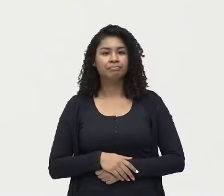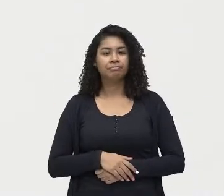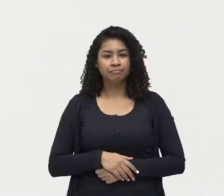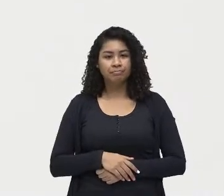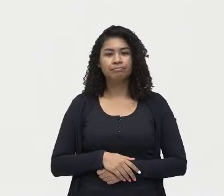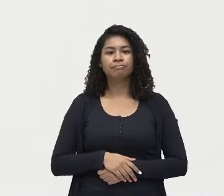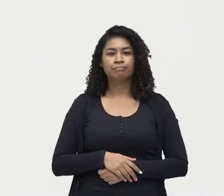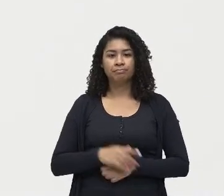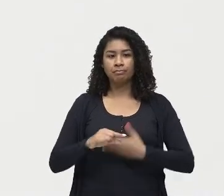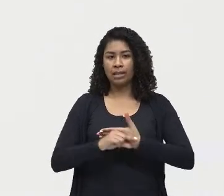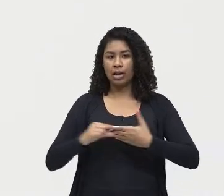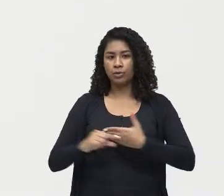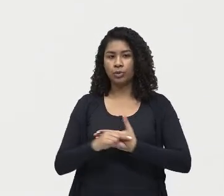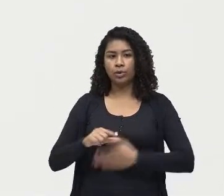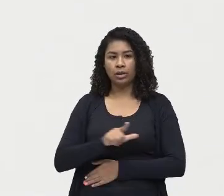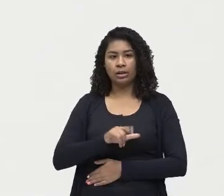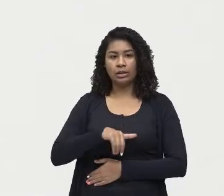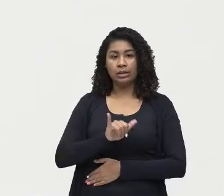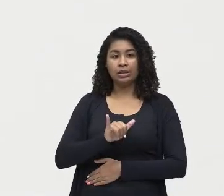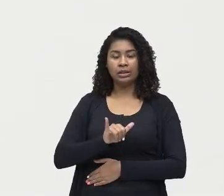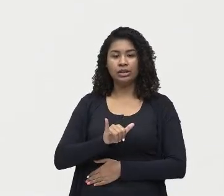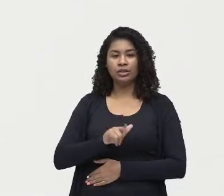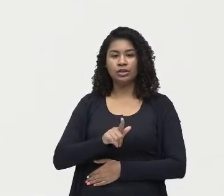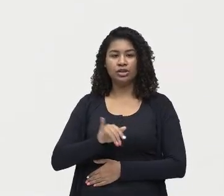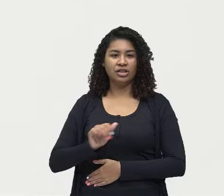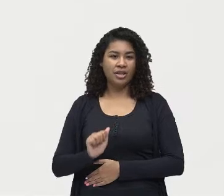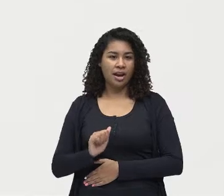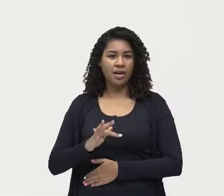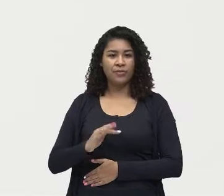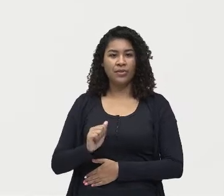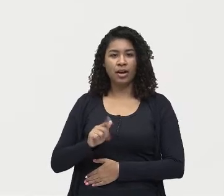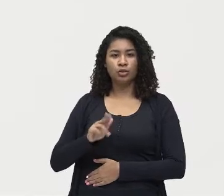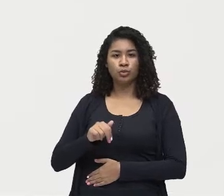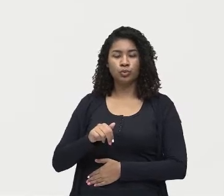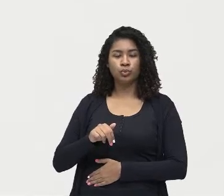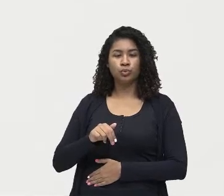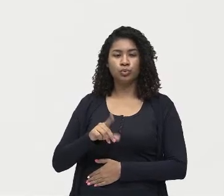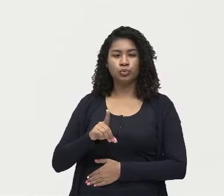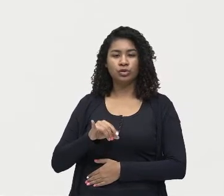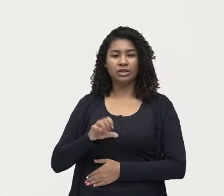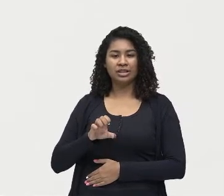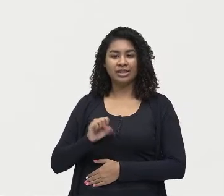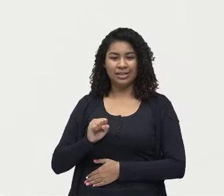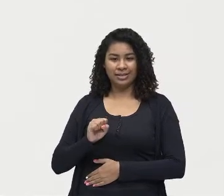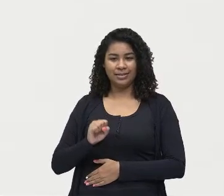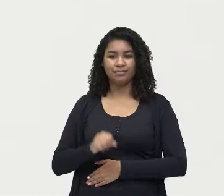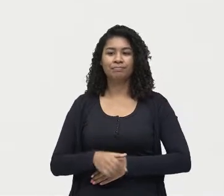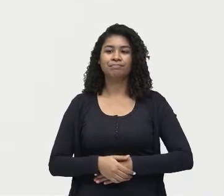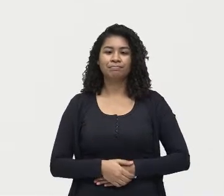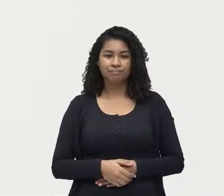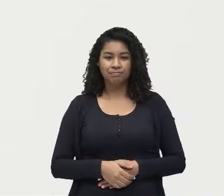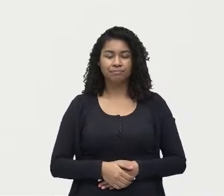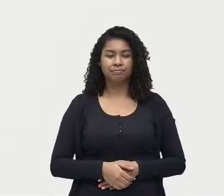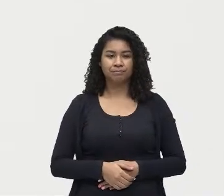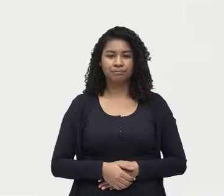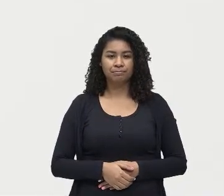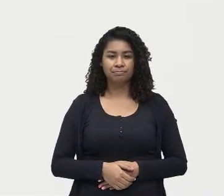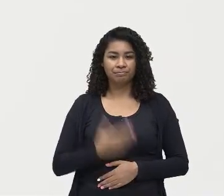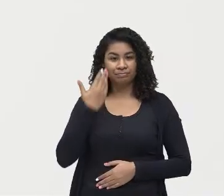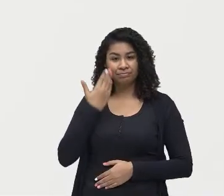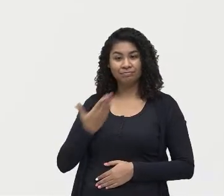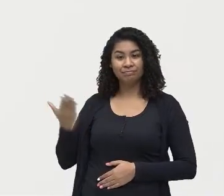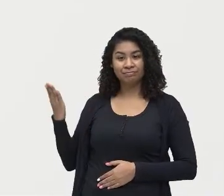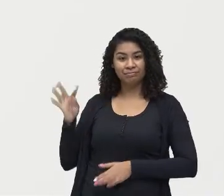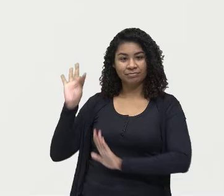Teles. Lígia Fagundes Teles. Vou apresentar aqui primeiro o texto para você. Olha, aqui é o texto dela, tá bom? Para que nós